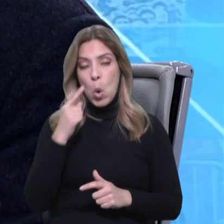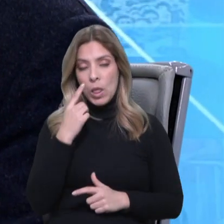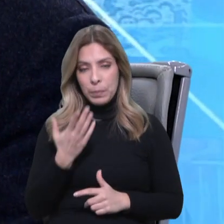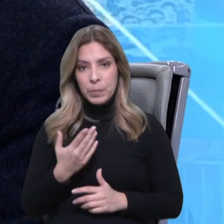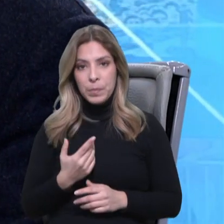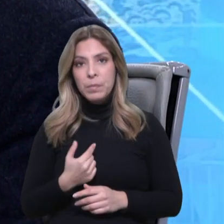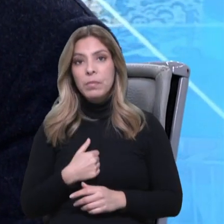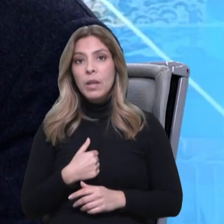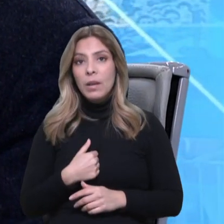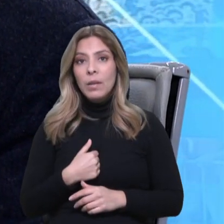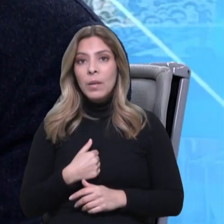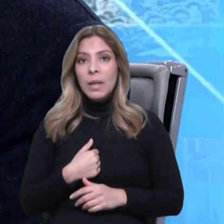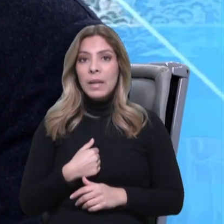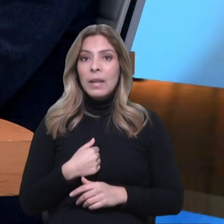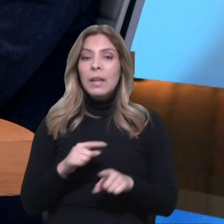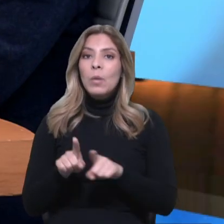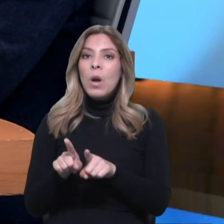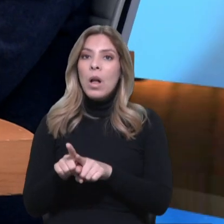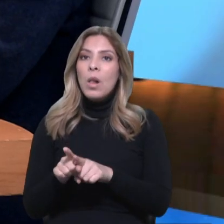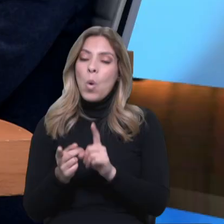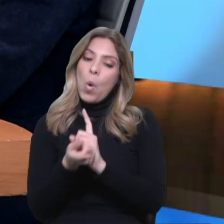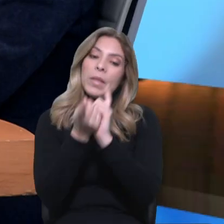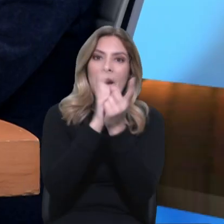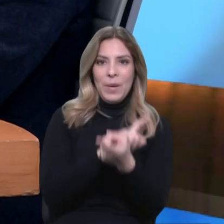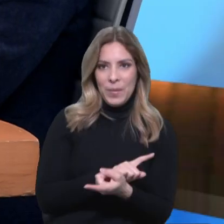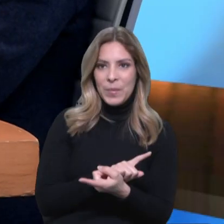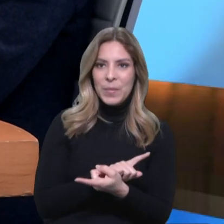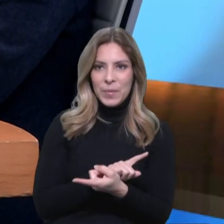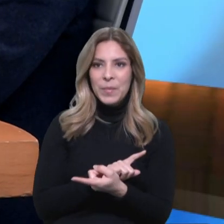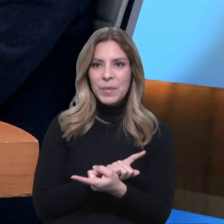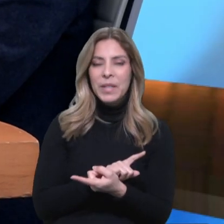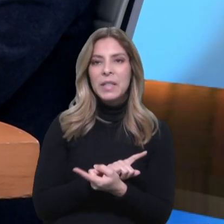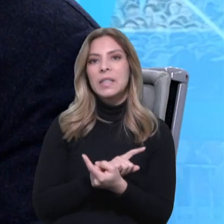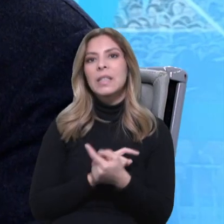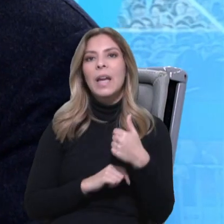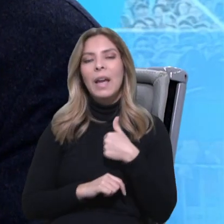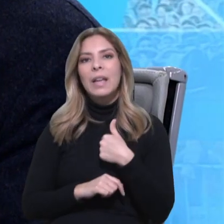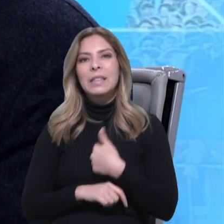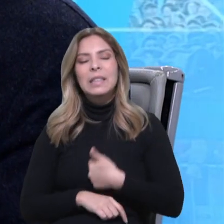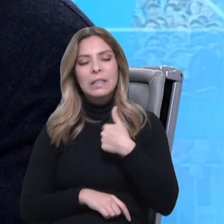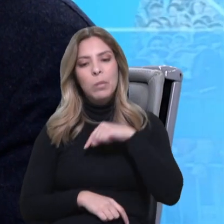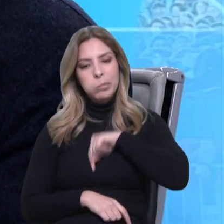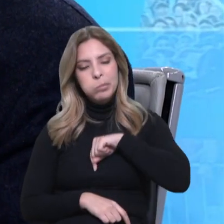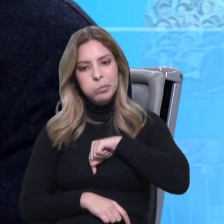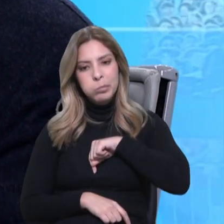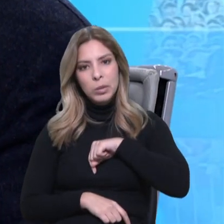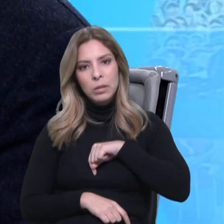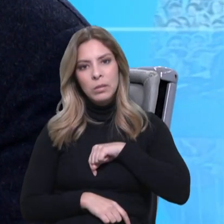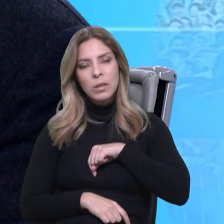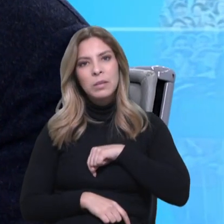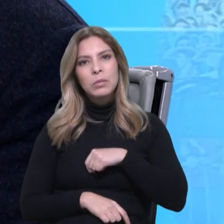basicamente, é exatamente a questão do ponto de vista ao contrário. Ou seja, eu acho que o nosso rito é demasiado pouco vivo